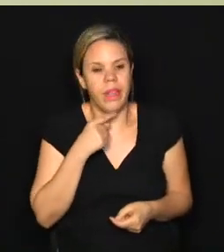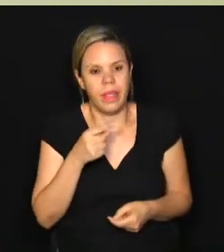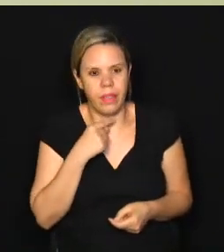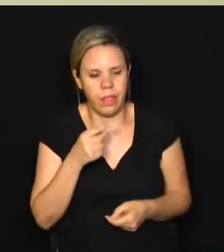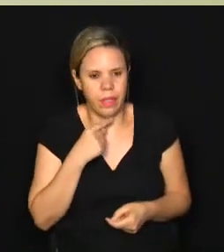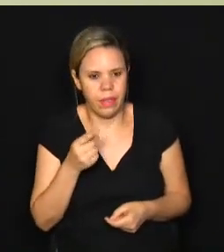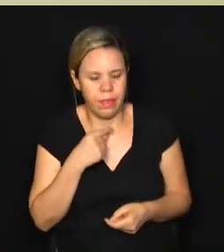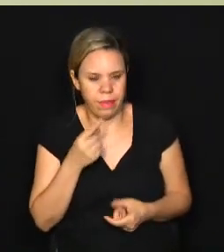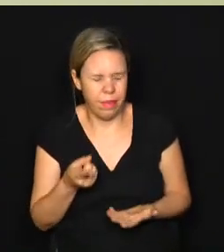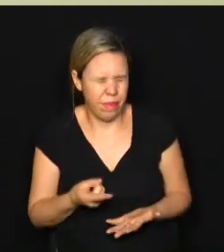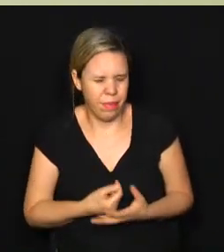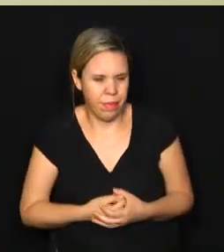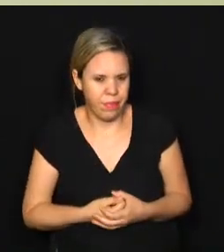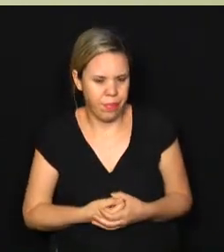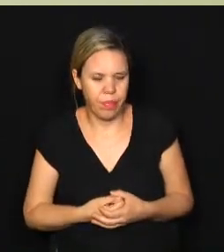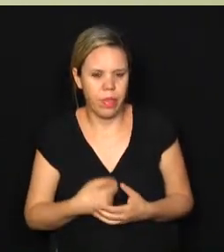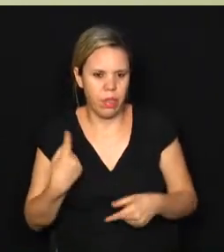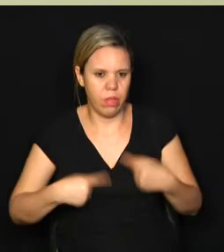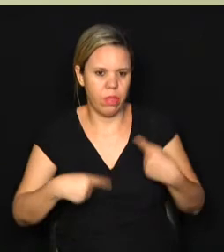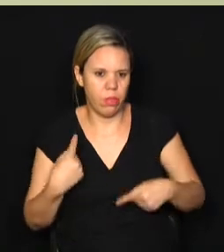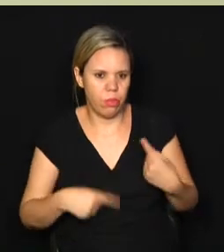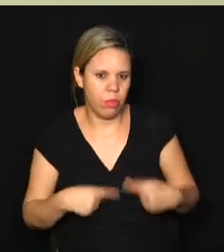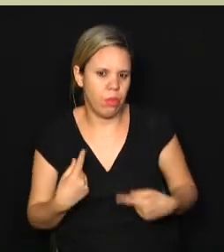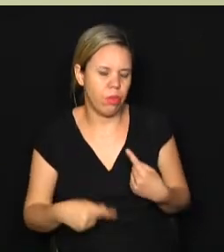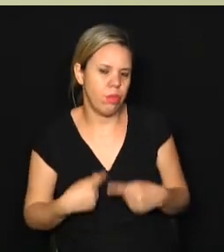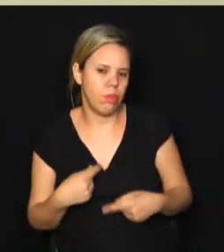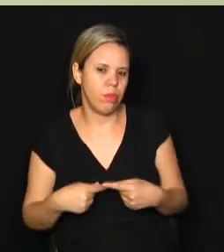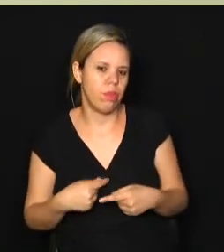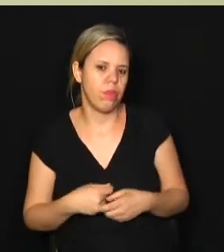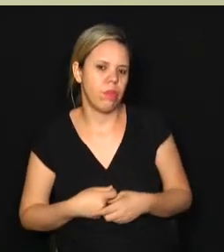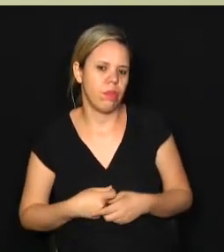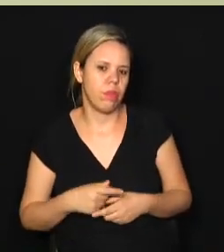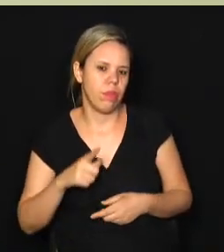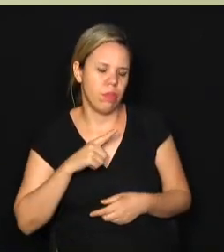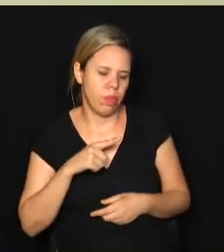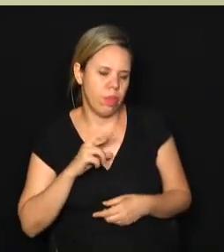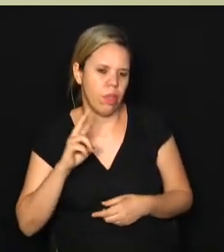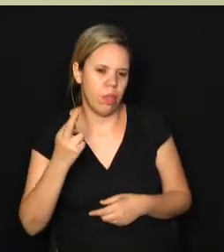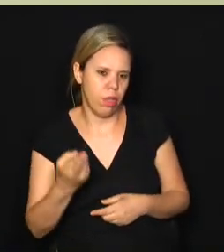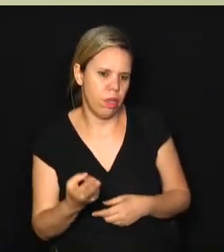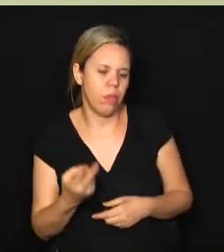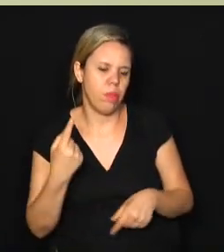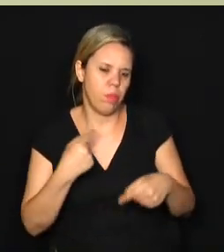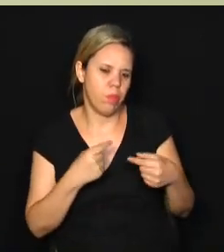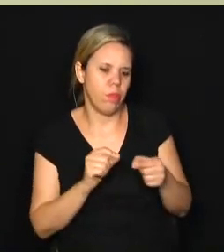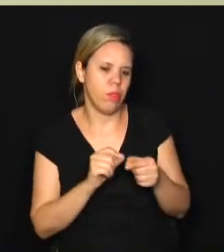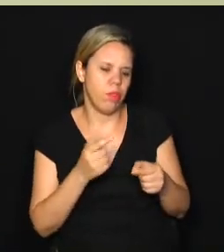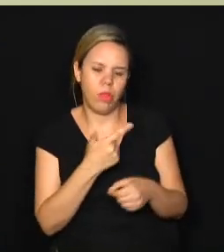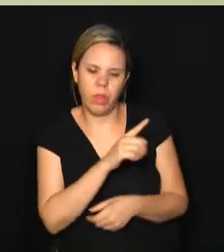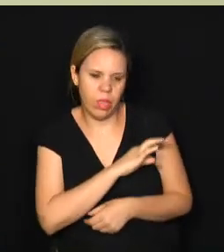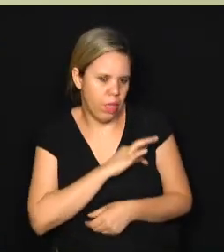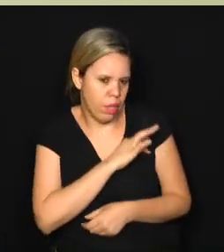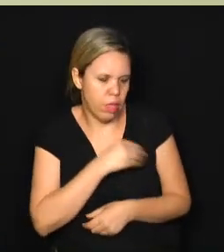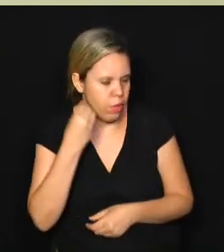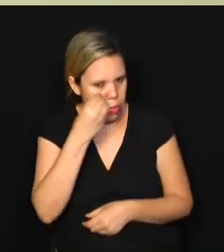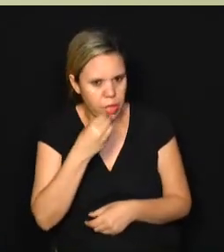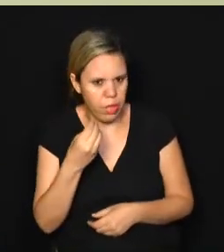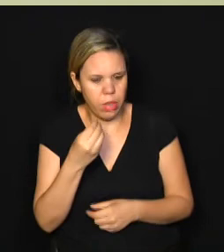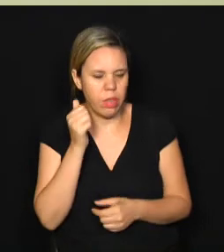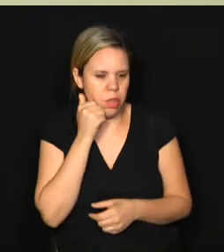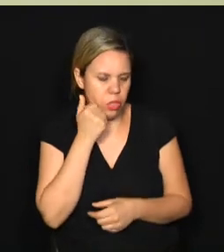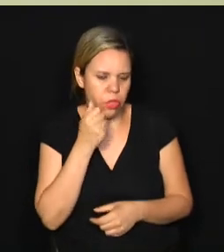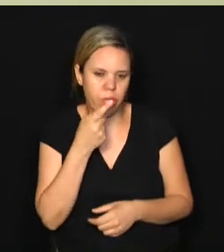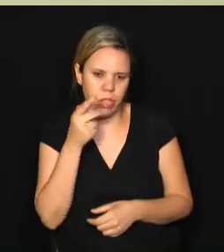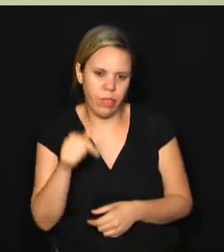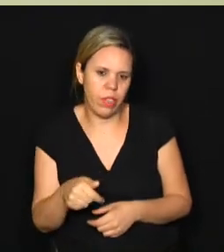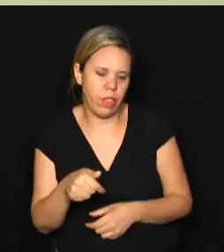congruência desse discurso, que passa a ser, consequentemente, bastante político e não técnico e científico, já que a gente está falando aqui